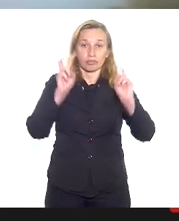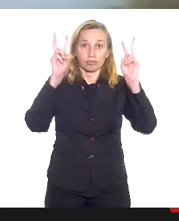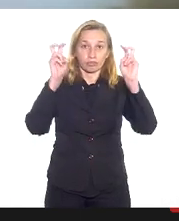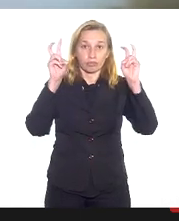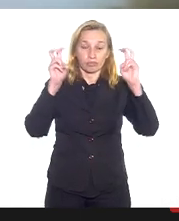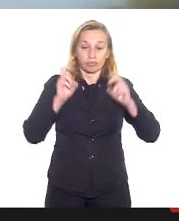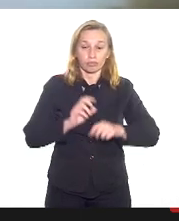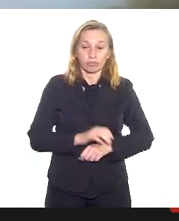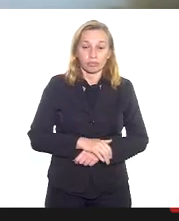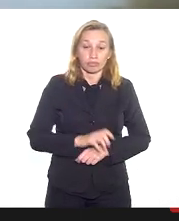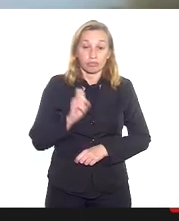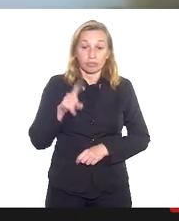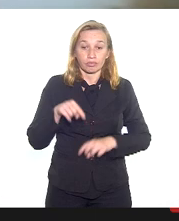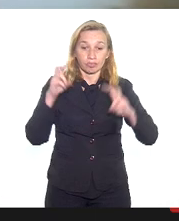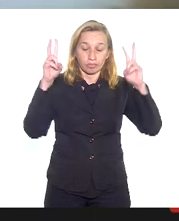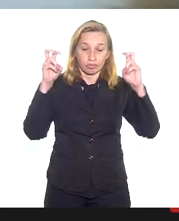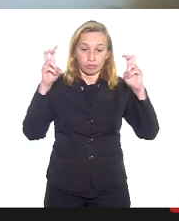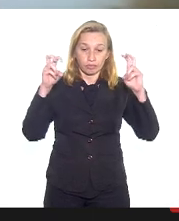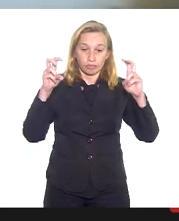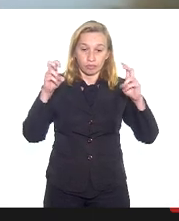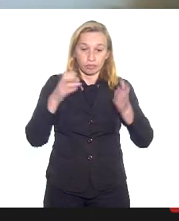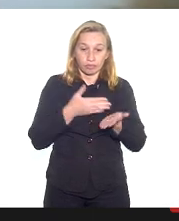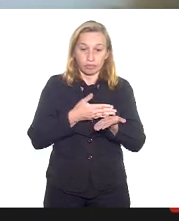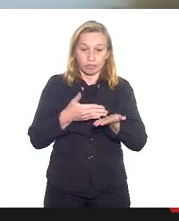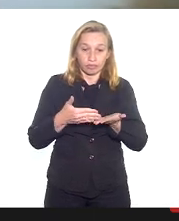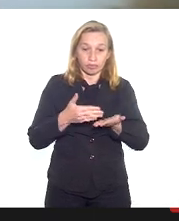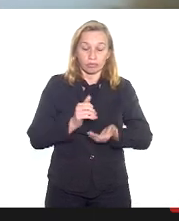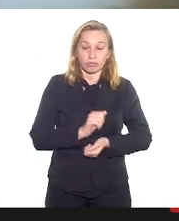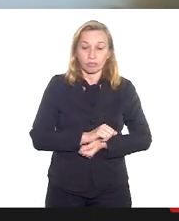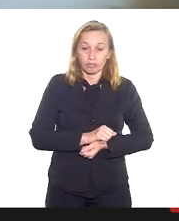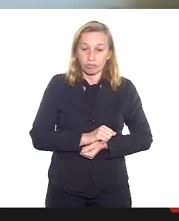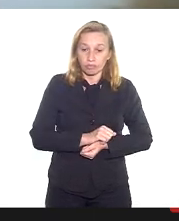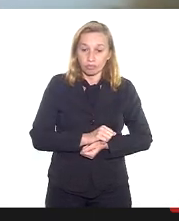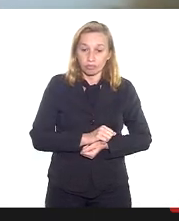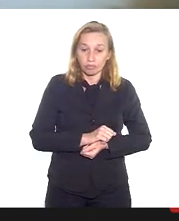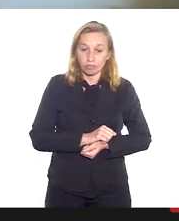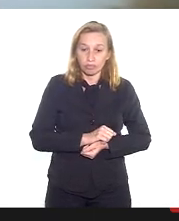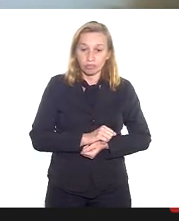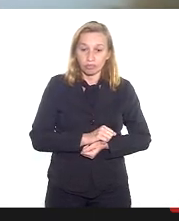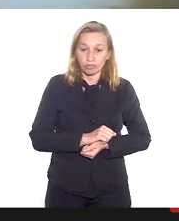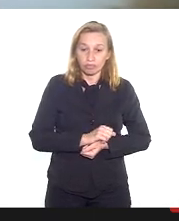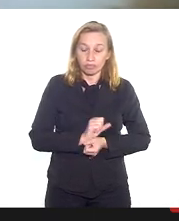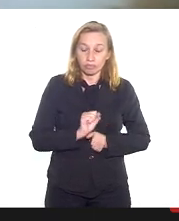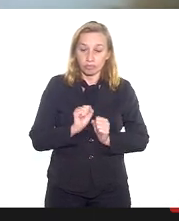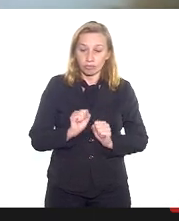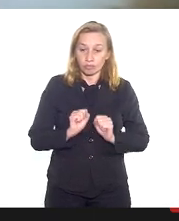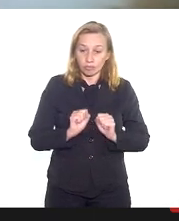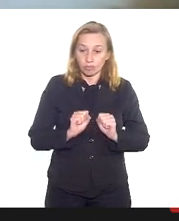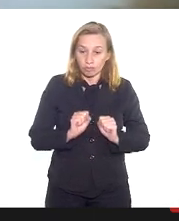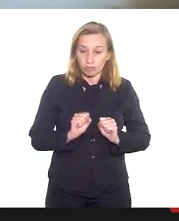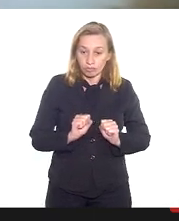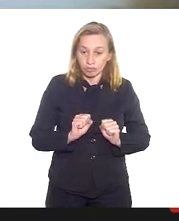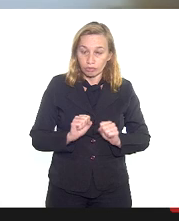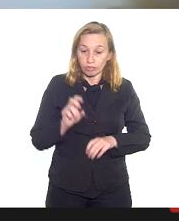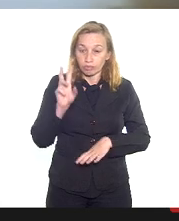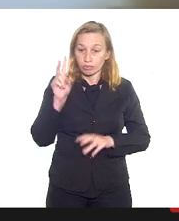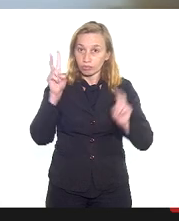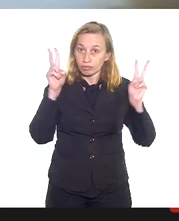que é um tema só de iniciados, possa ser um